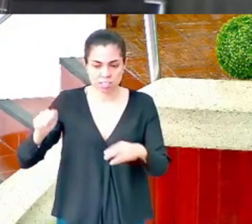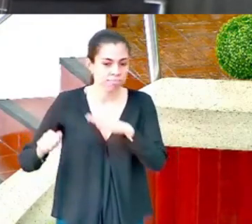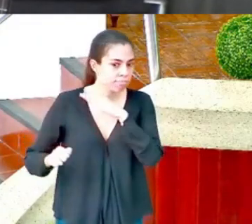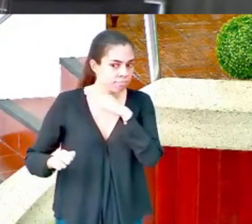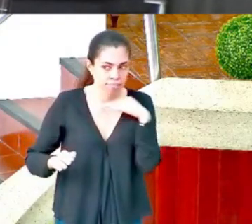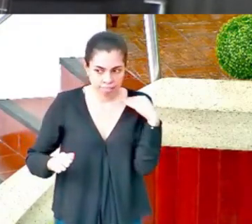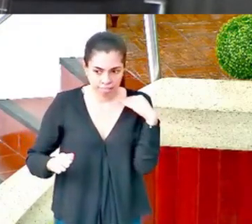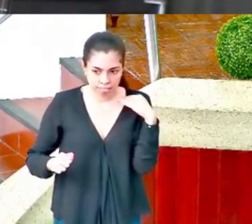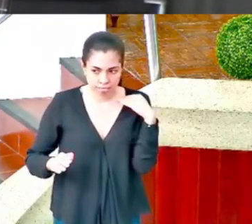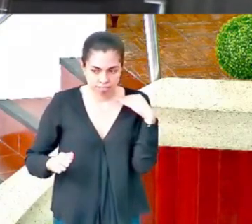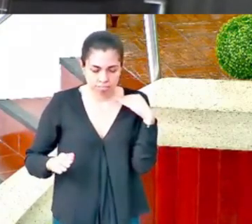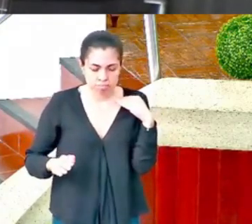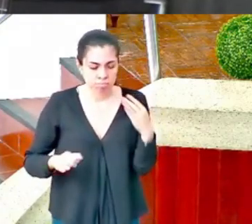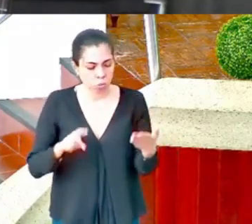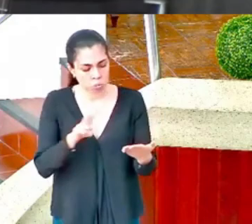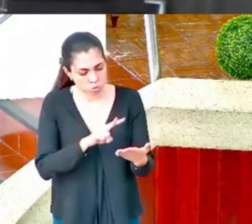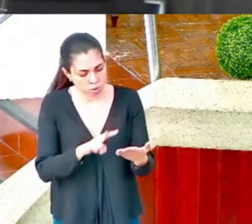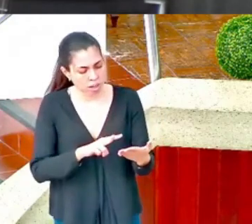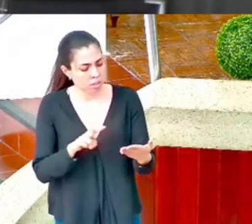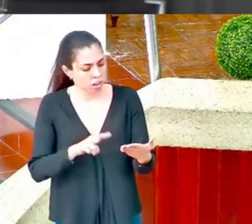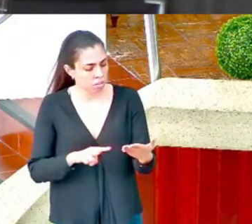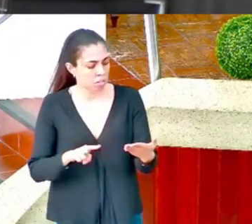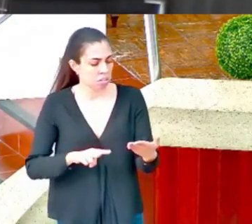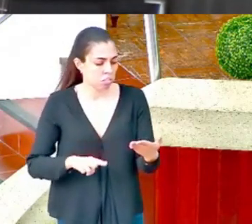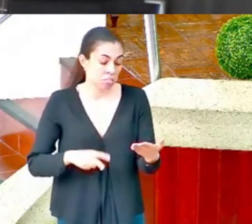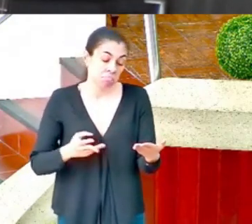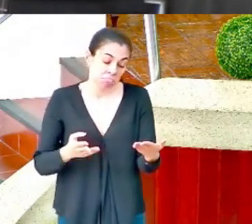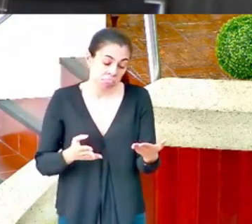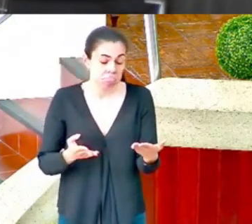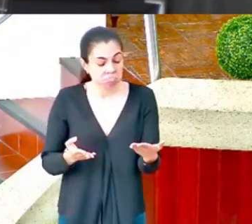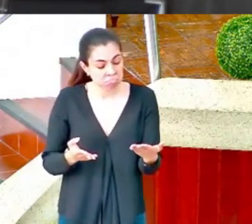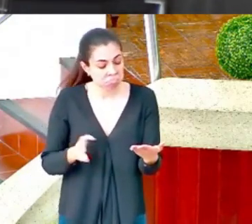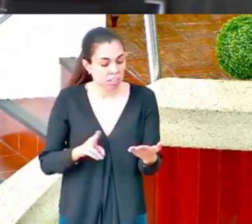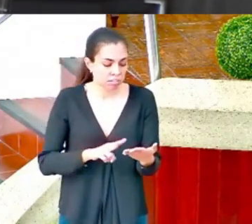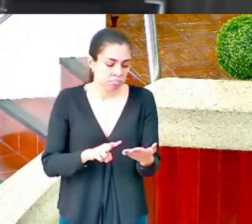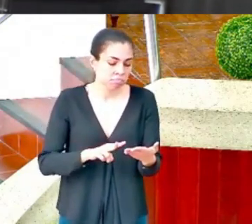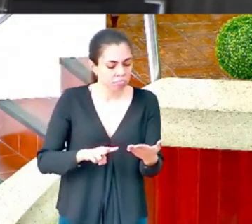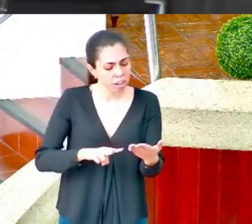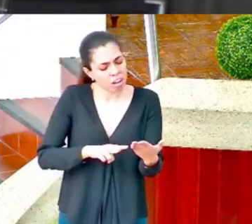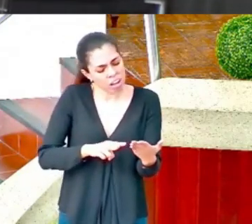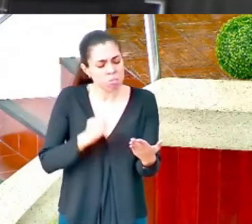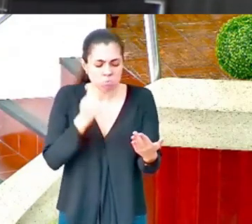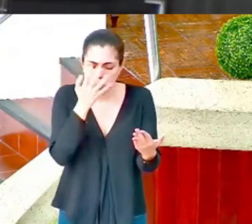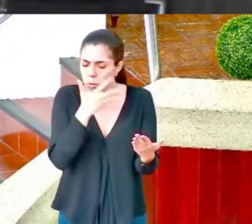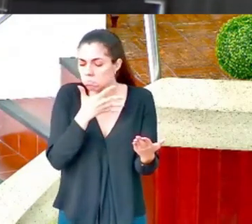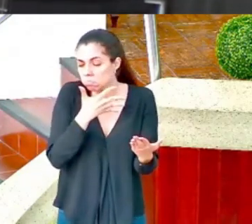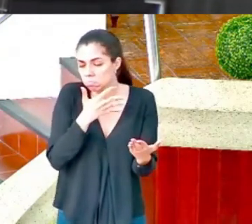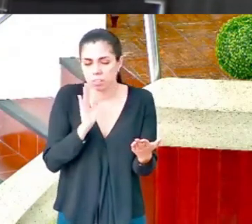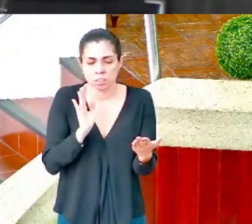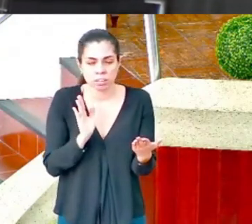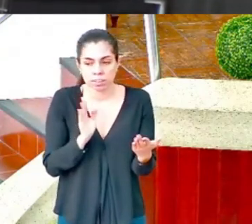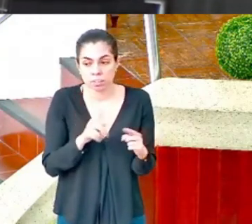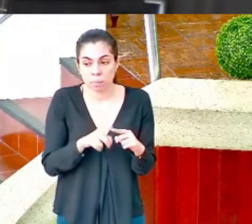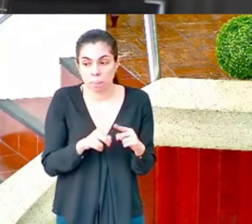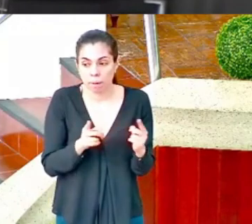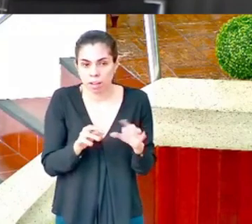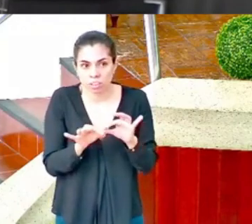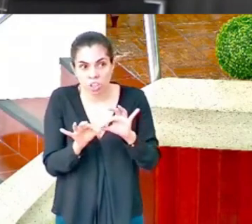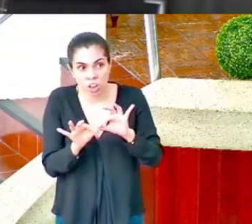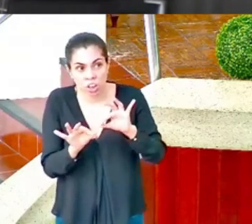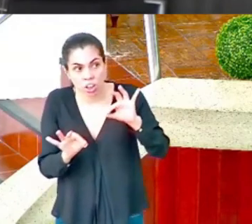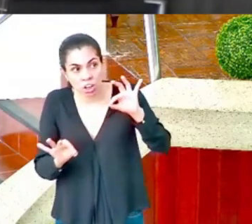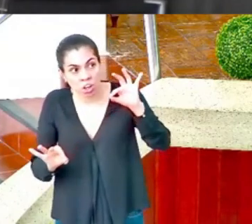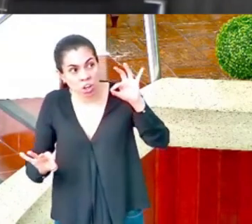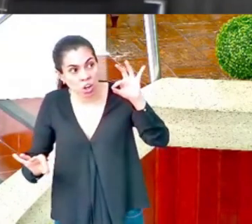Josias. Mas continuará sendo infiel. Mas continuará à margem da confissão de pecados.